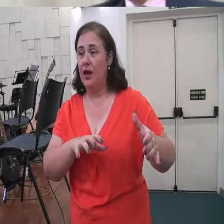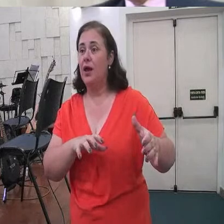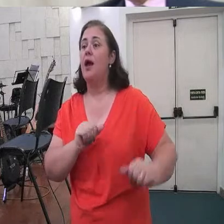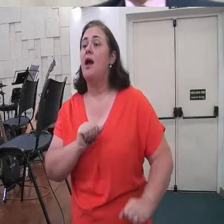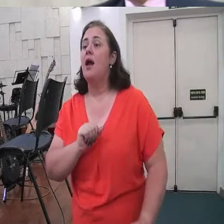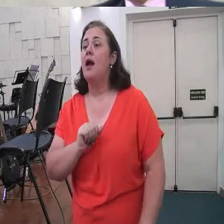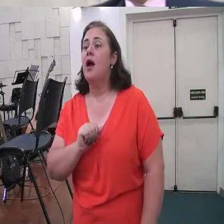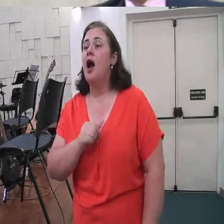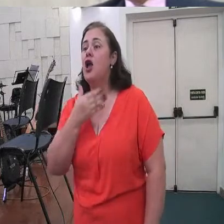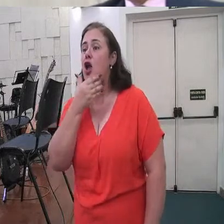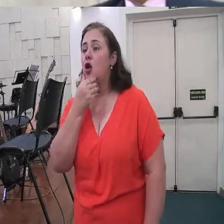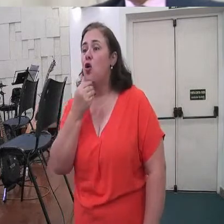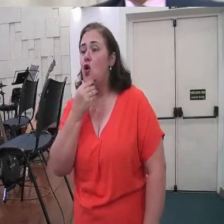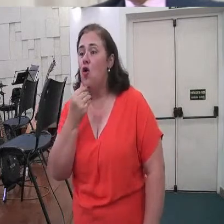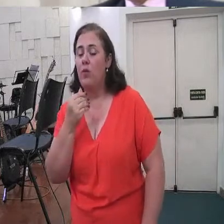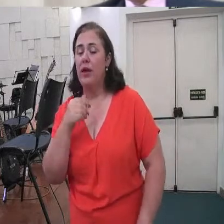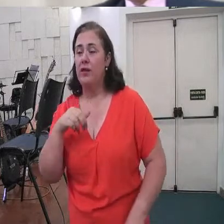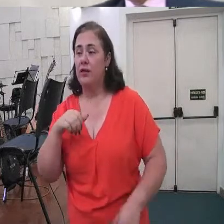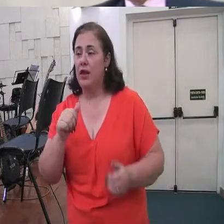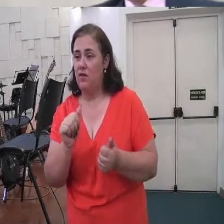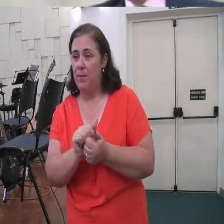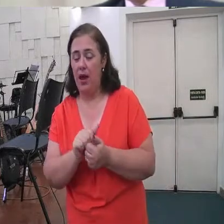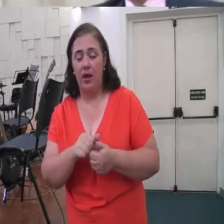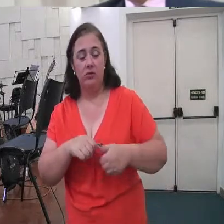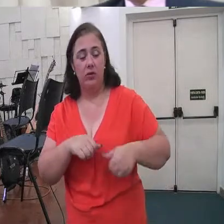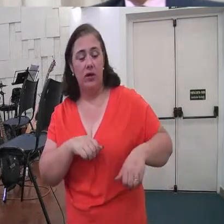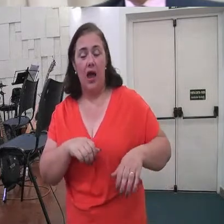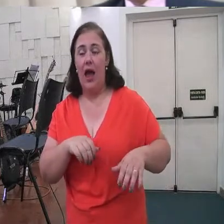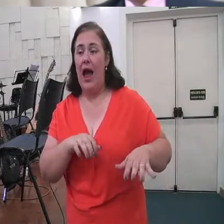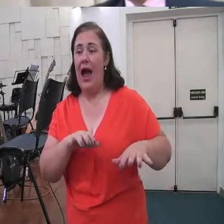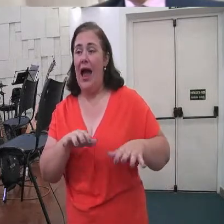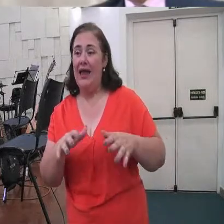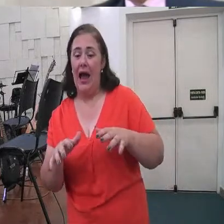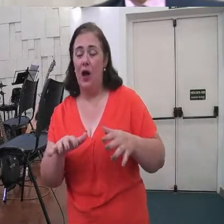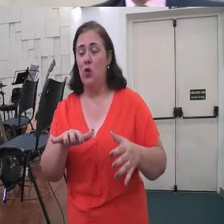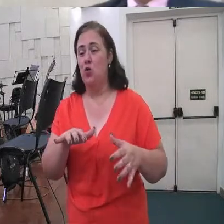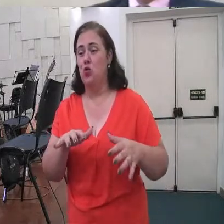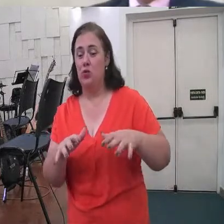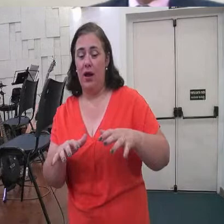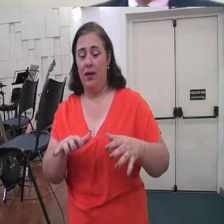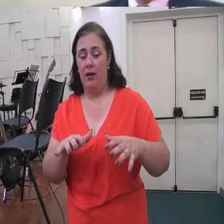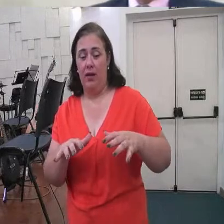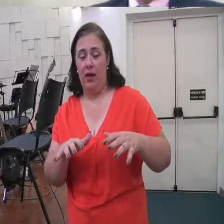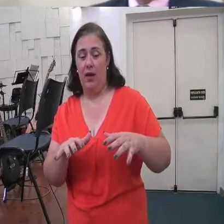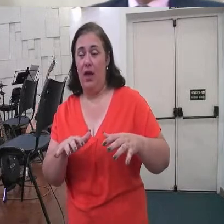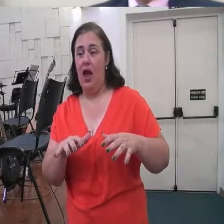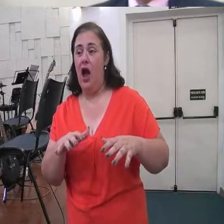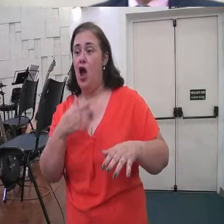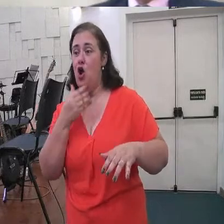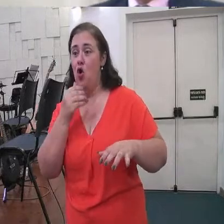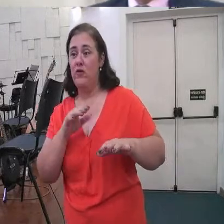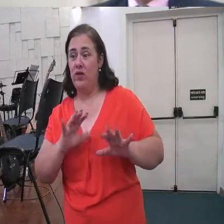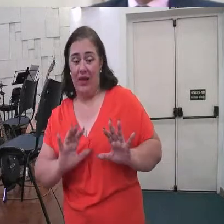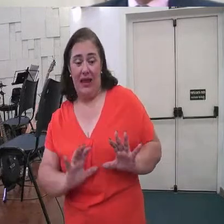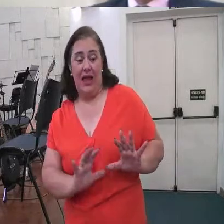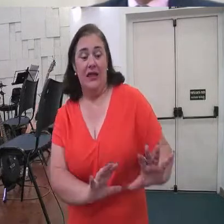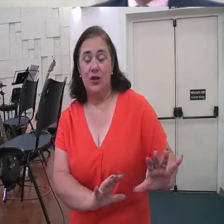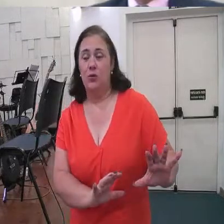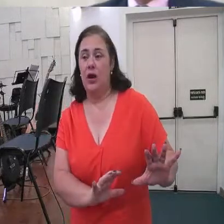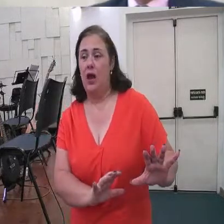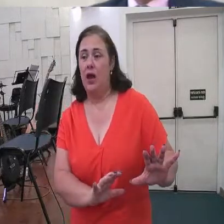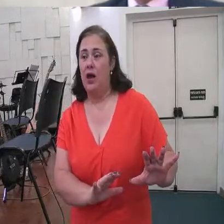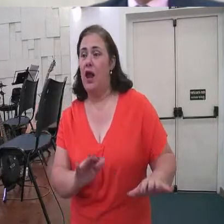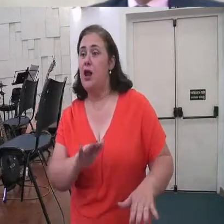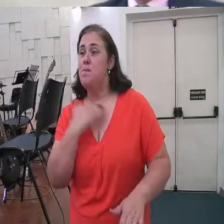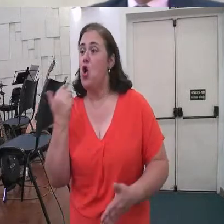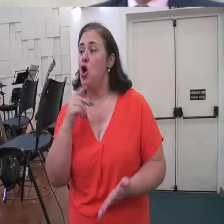hora. E aí eu vi aqueles obreiros com as mãos em cima da Arca da Aliança, levando para